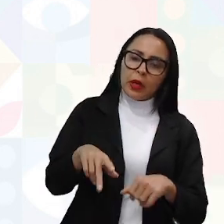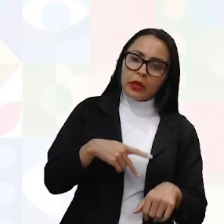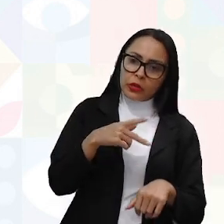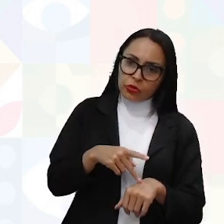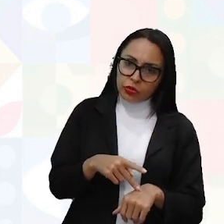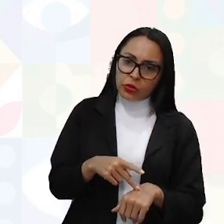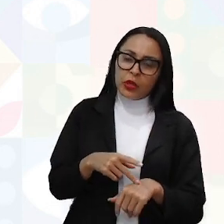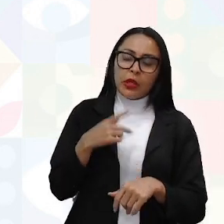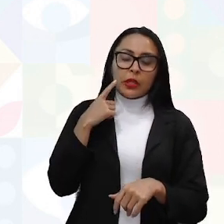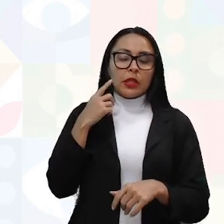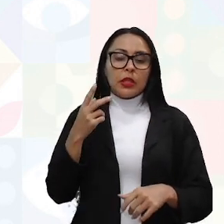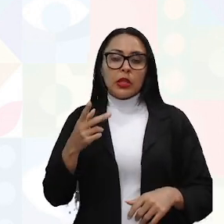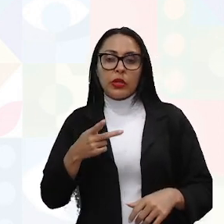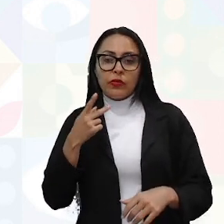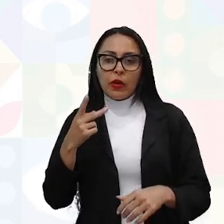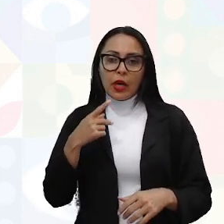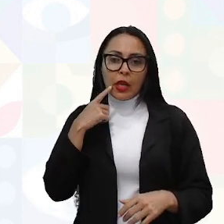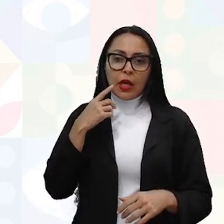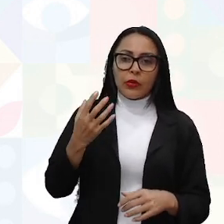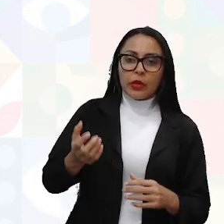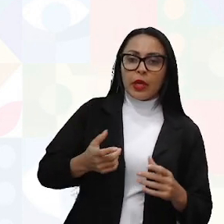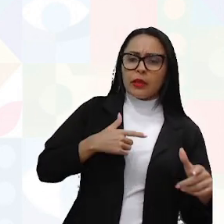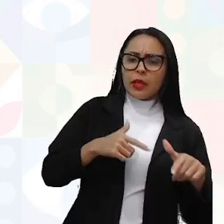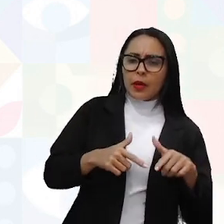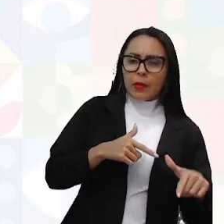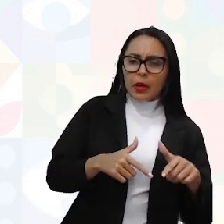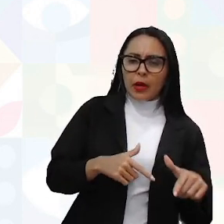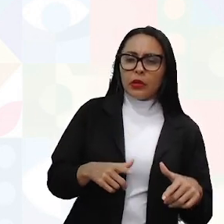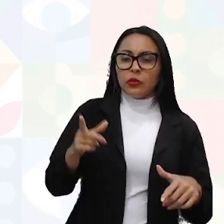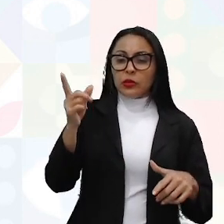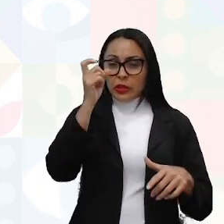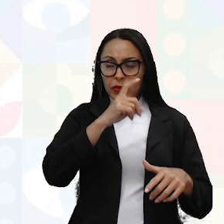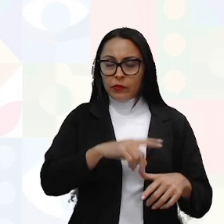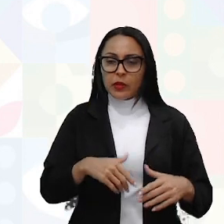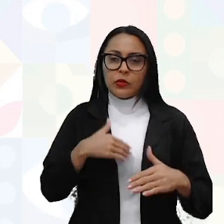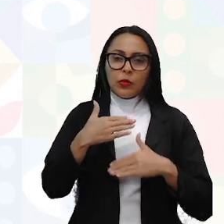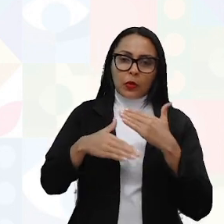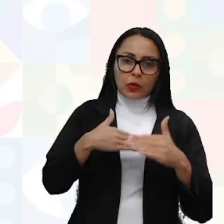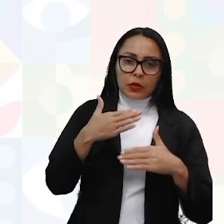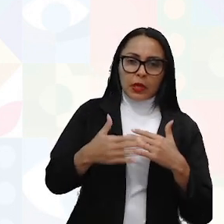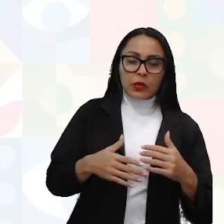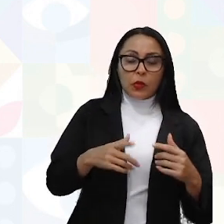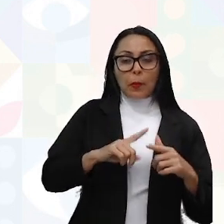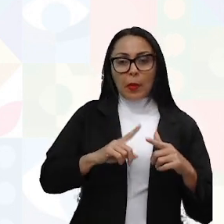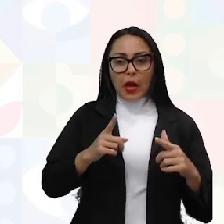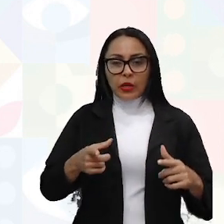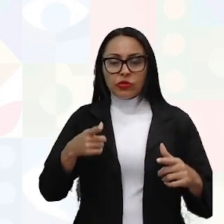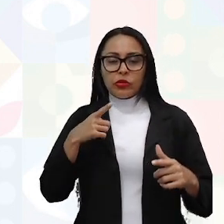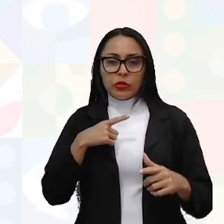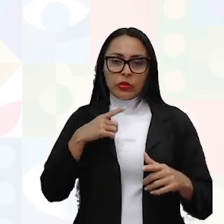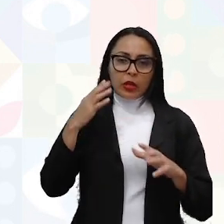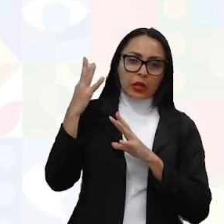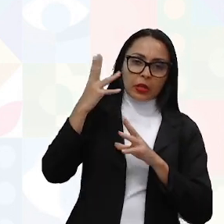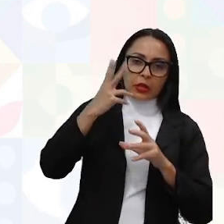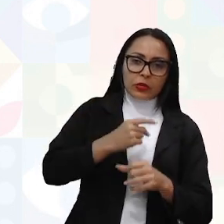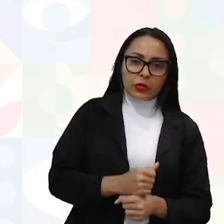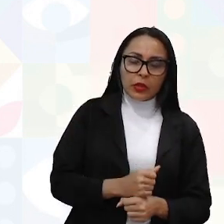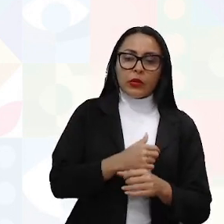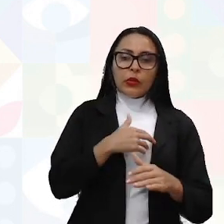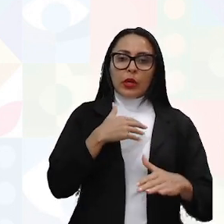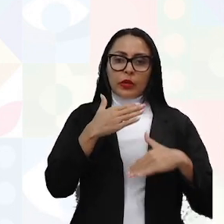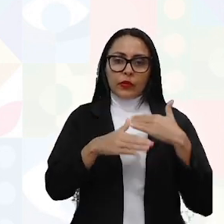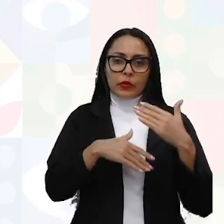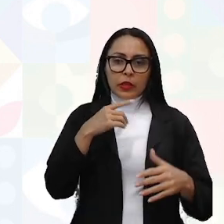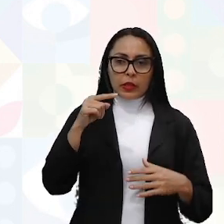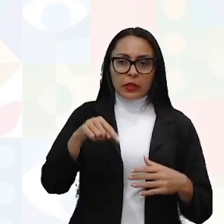que alegam o quanto é trabalhoso esse processo, mas no final gera resultado. O desenvolvimento econômico da região, daqui